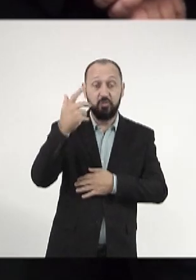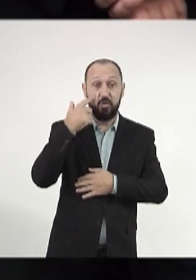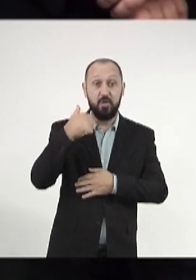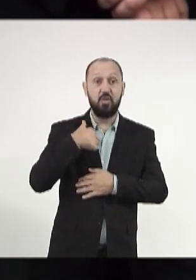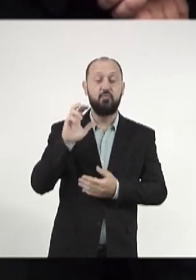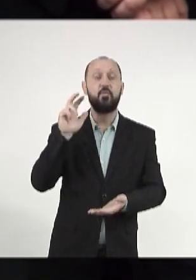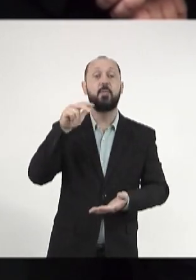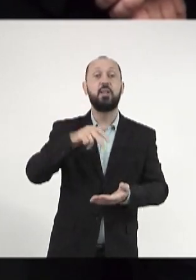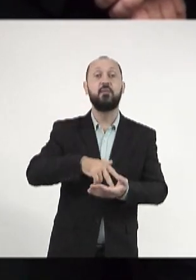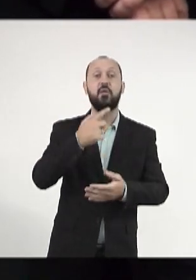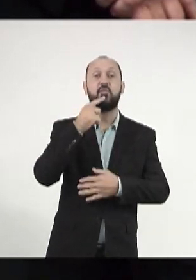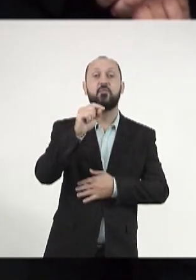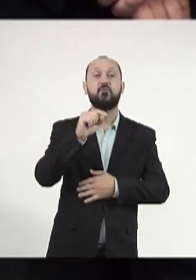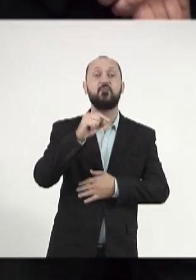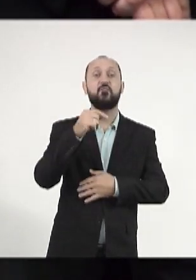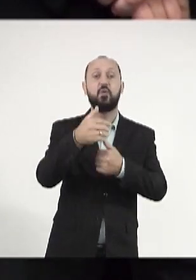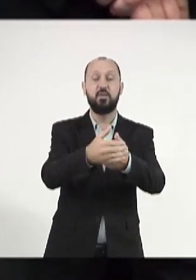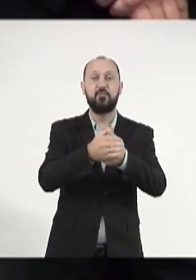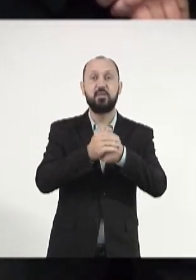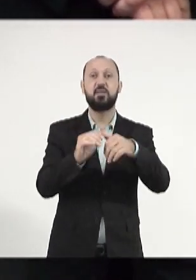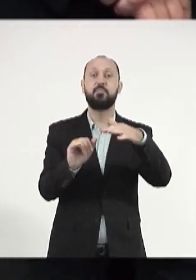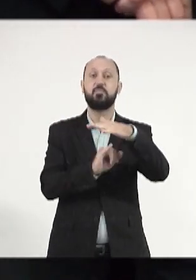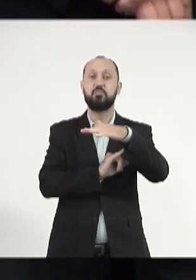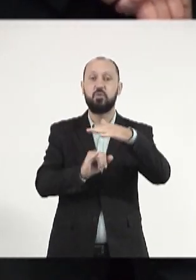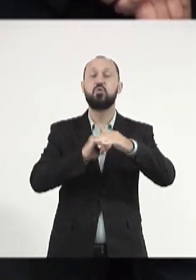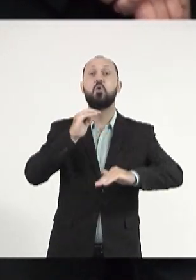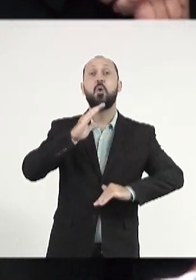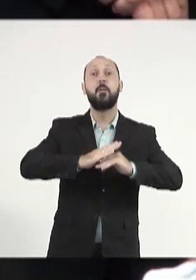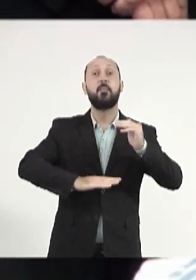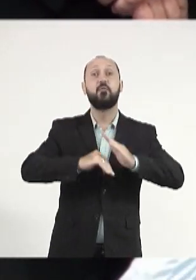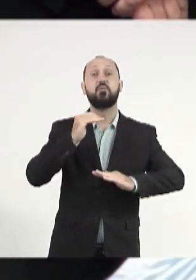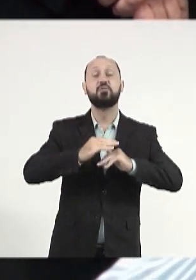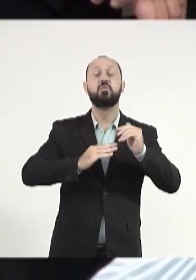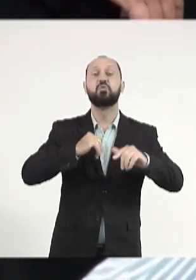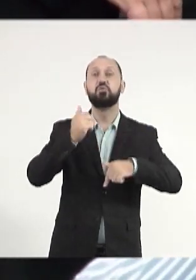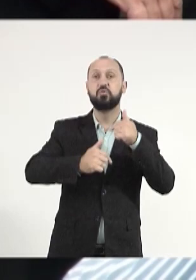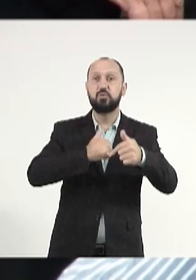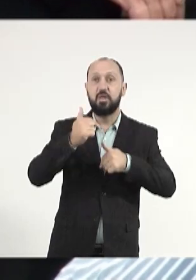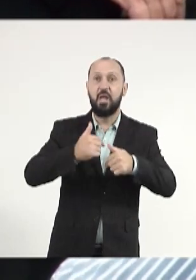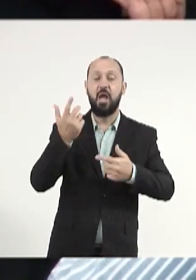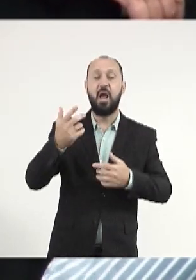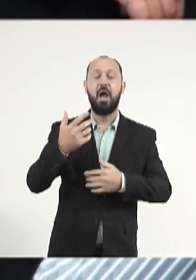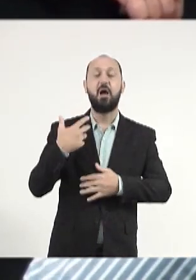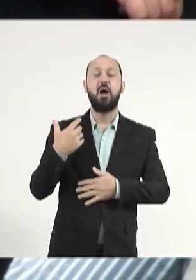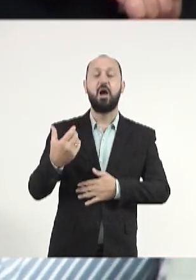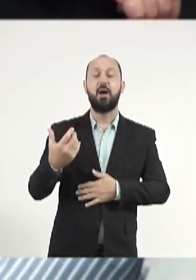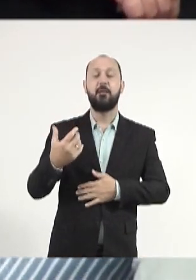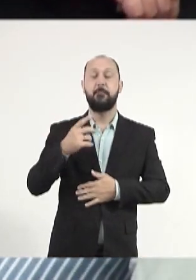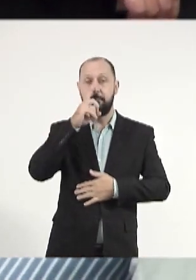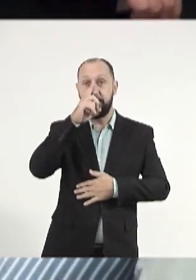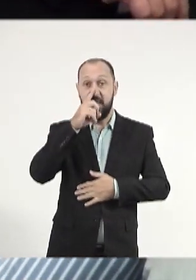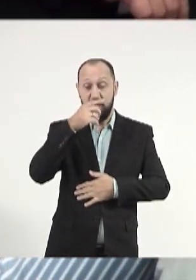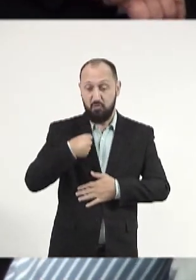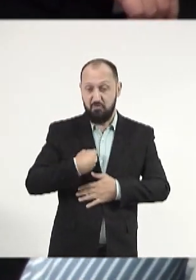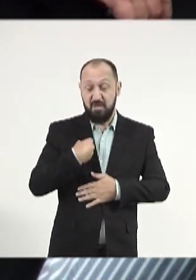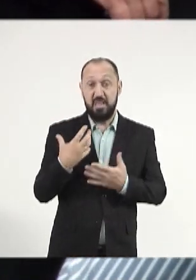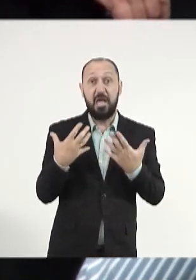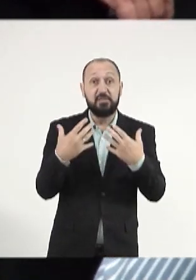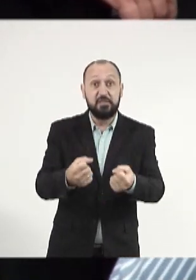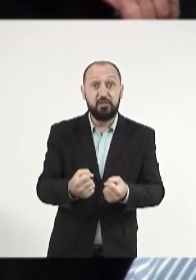eu vou me levantar, vou fazer defesa da minha instituição, dos profissionais que estão lá arriscando as suas vidas